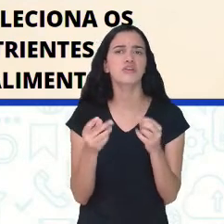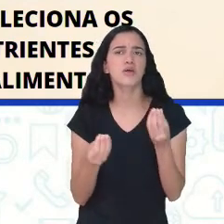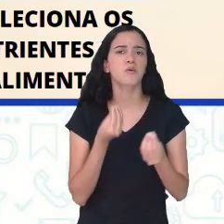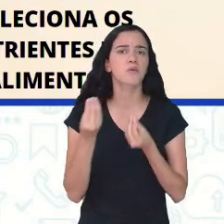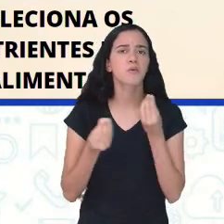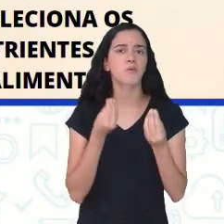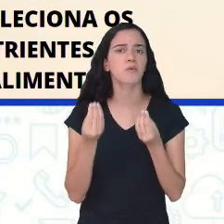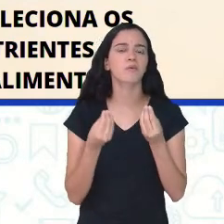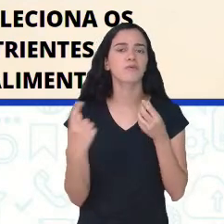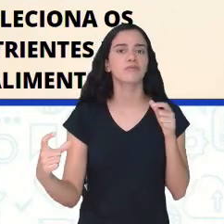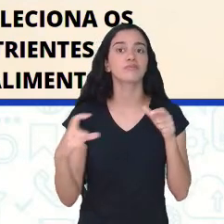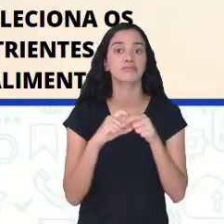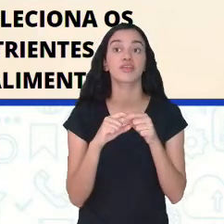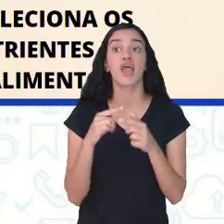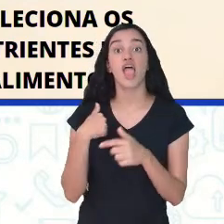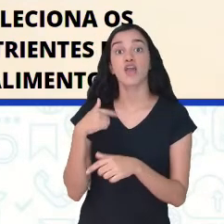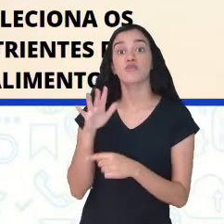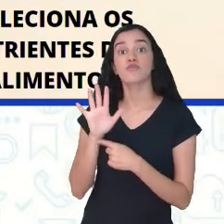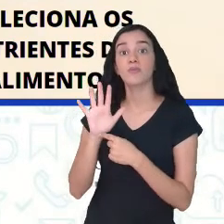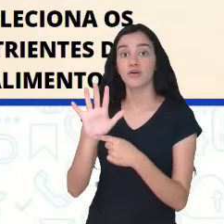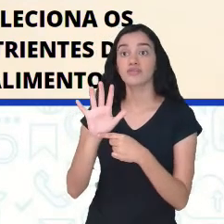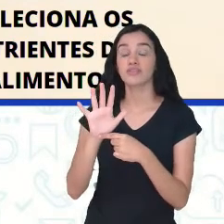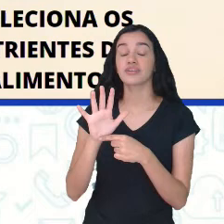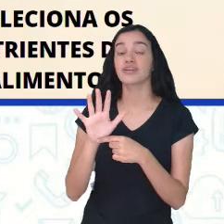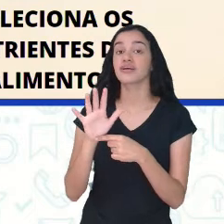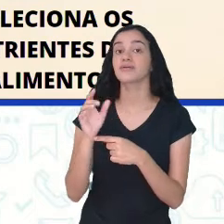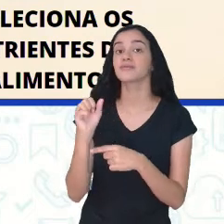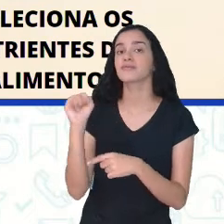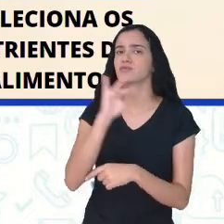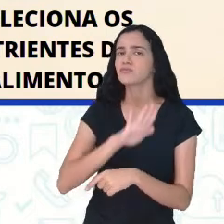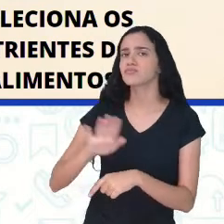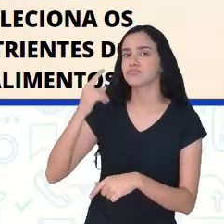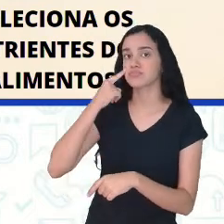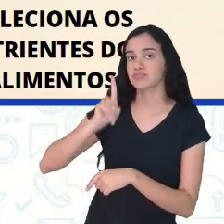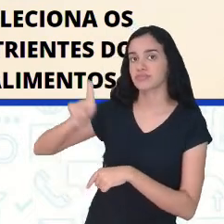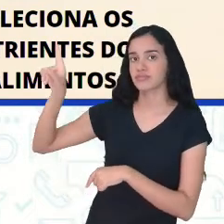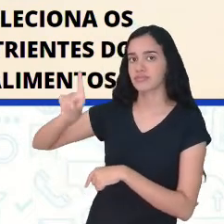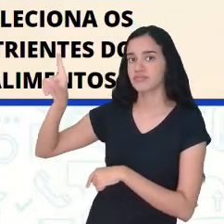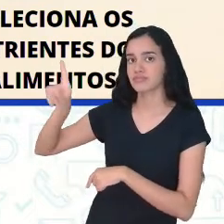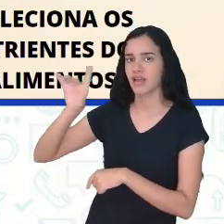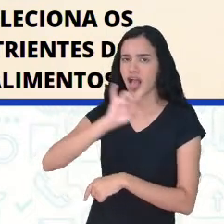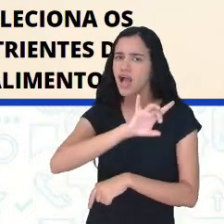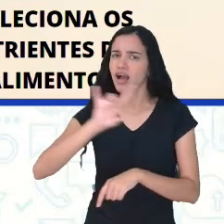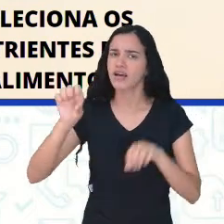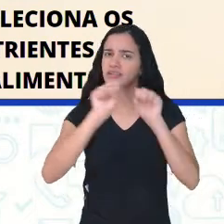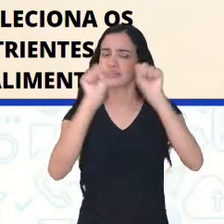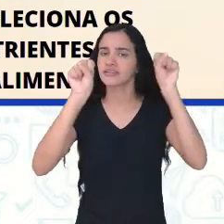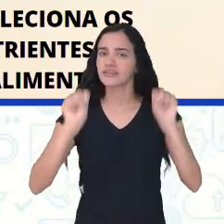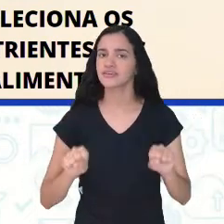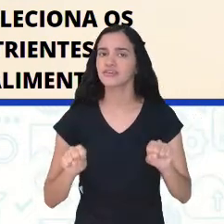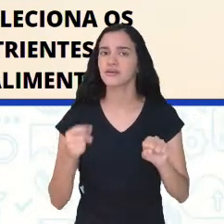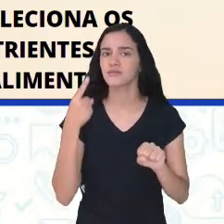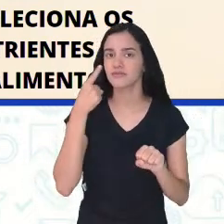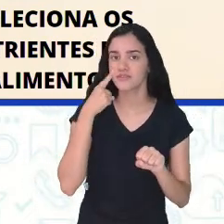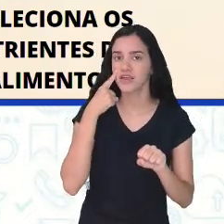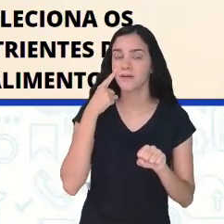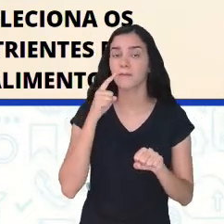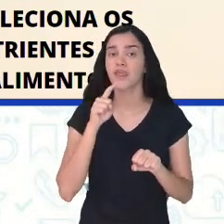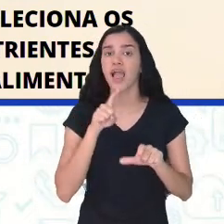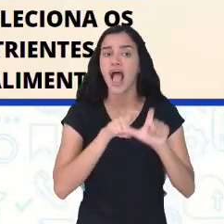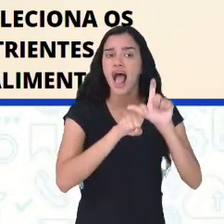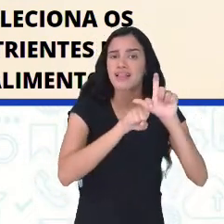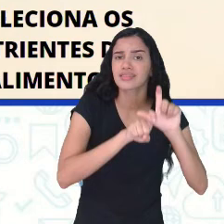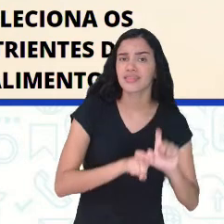essa integração? Eu vou apontar aqui e vou mostrar cada sistema o que faz, para a gente ver a dependência de